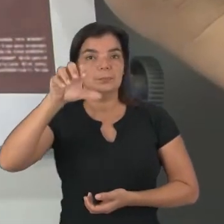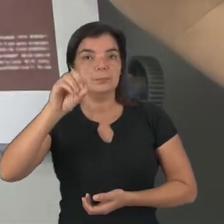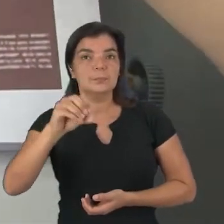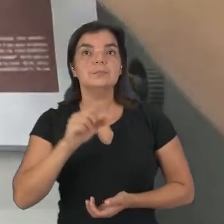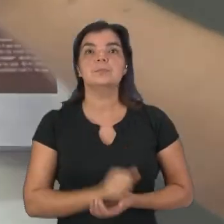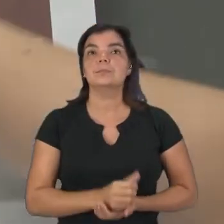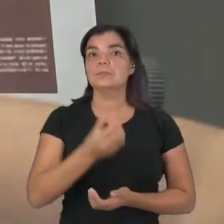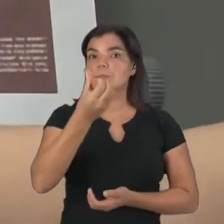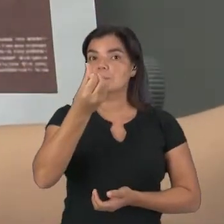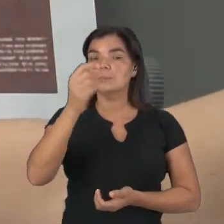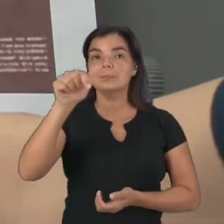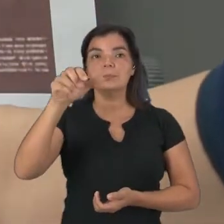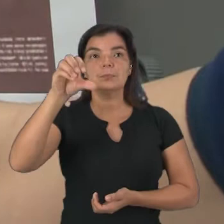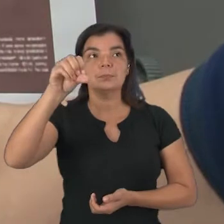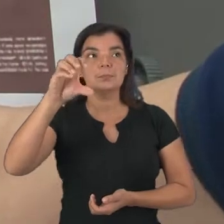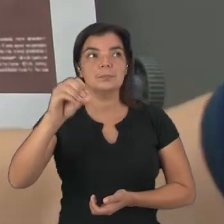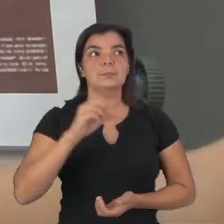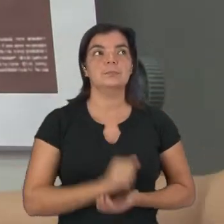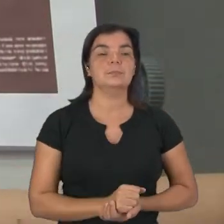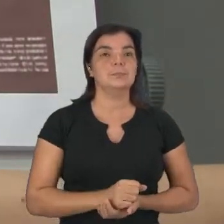R$6,90, R$6,90,